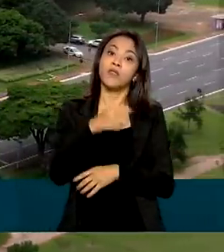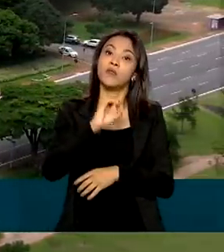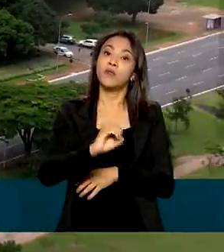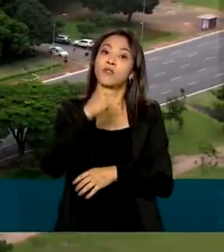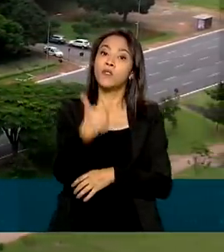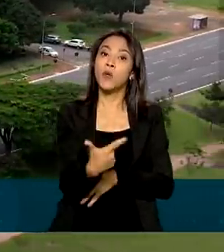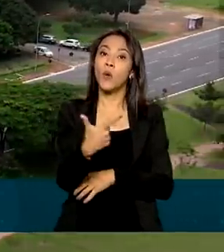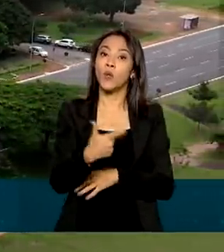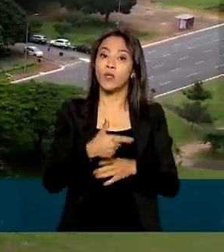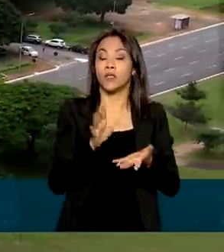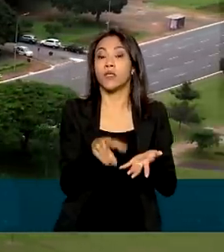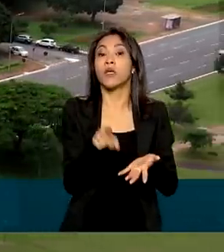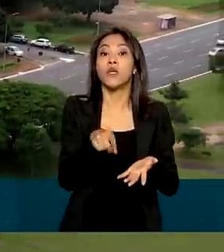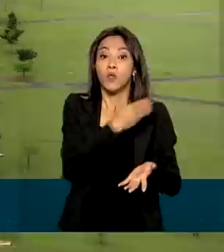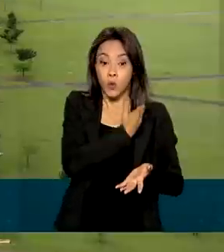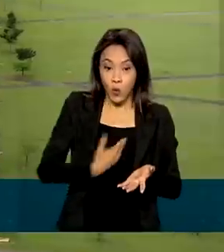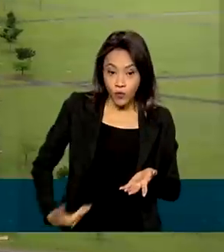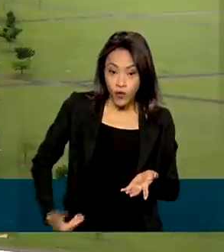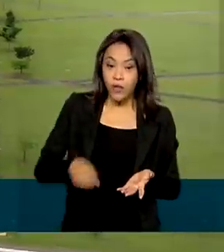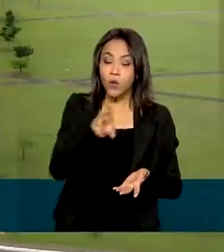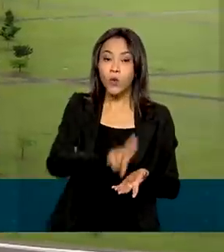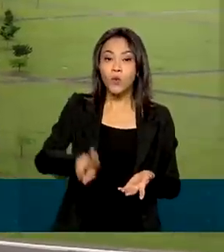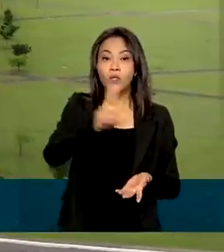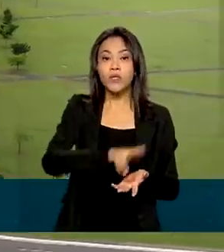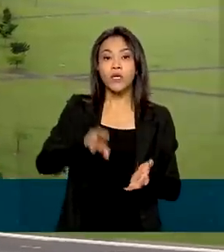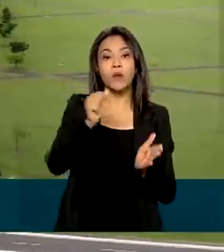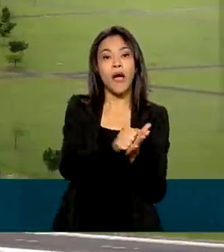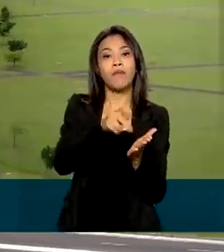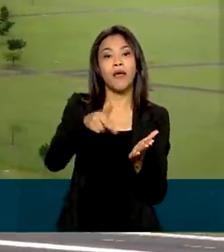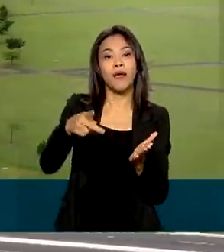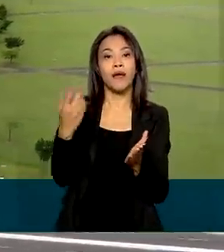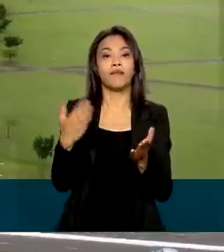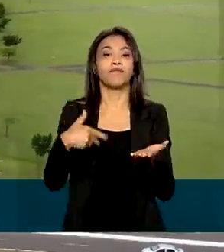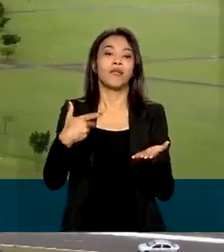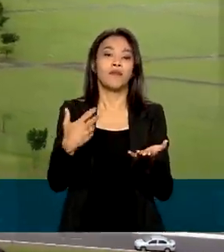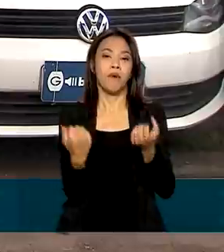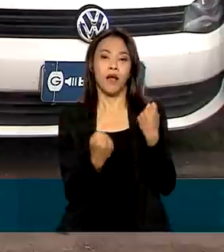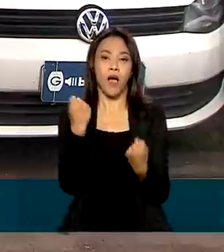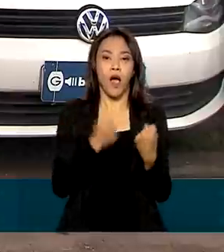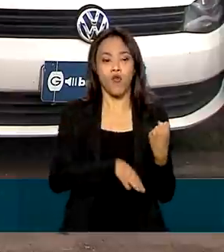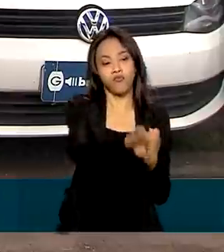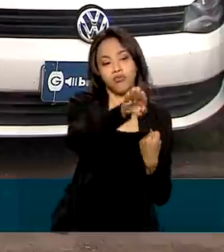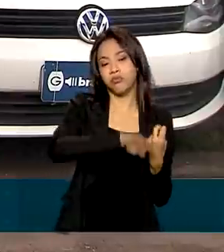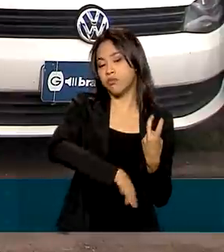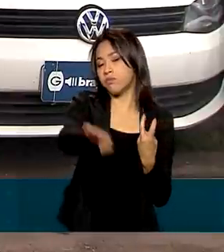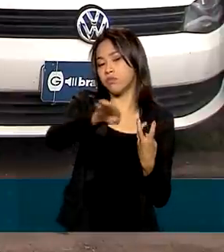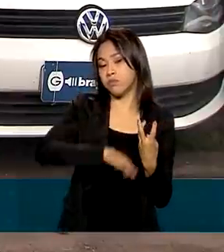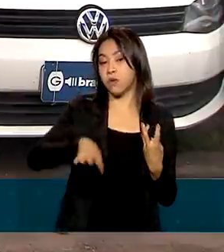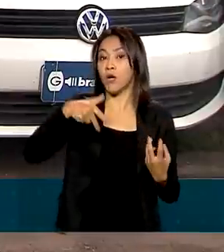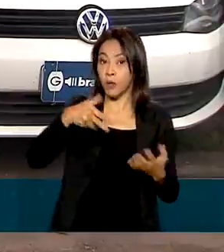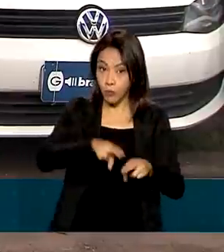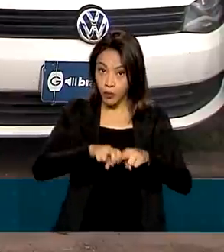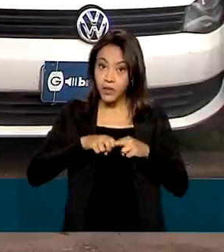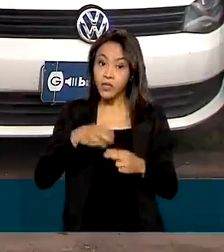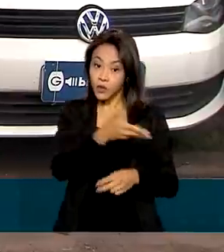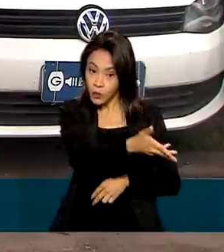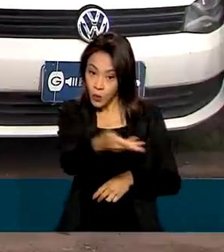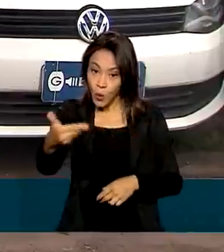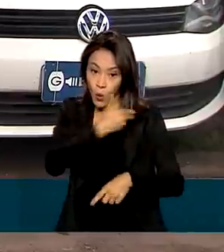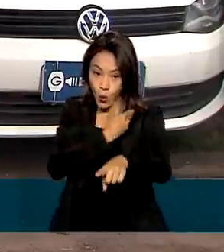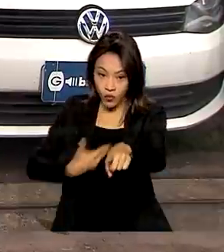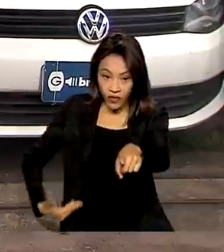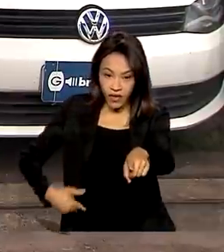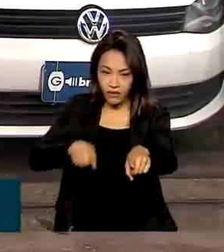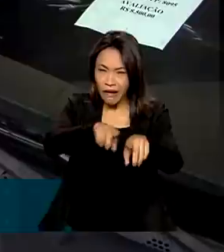Executivo passará a utilizar aplicativos de transporte para deslocamento de servidores com isso o Governo está se desfazendo